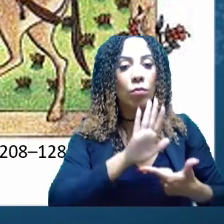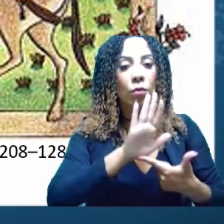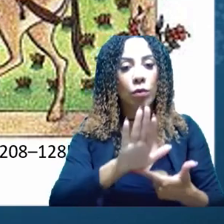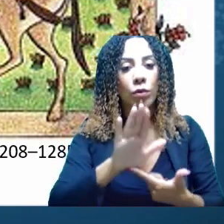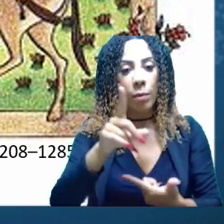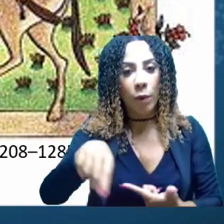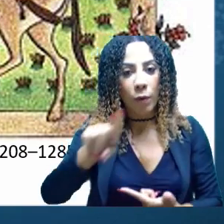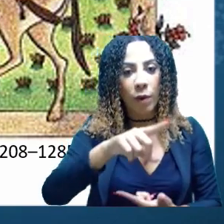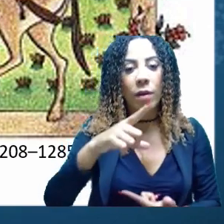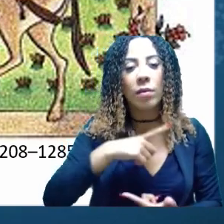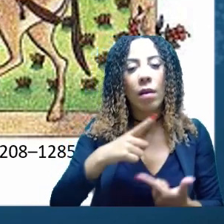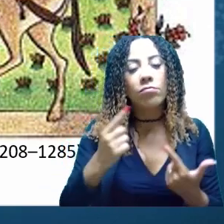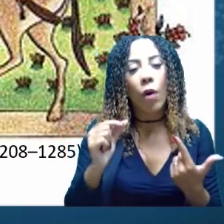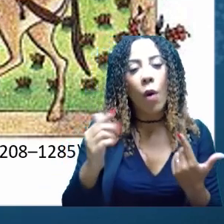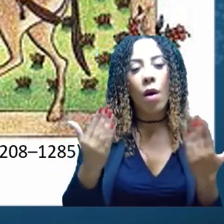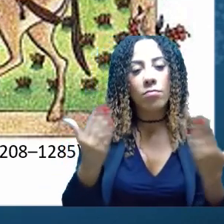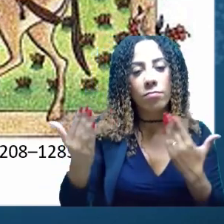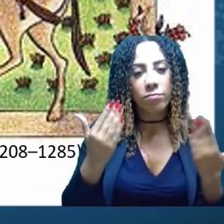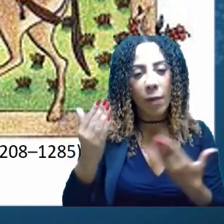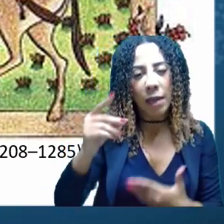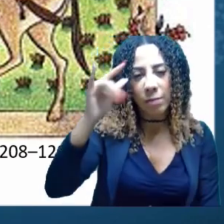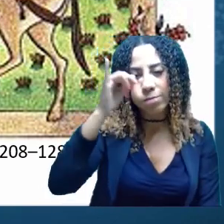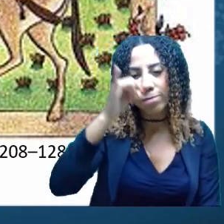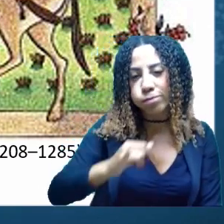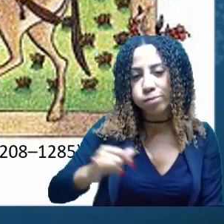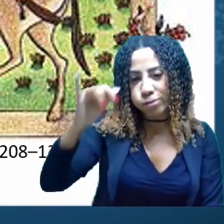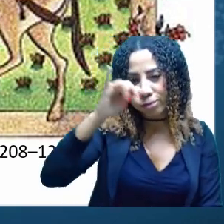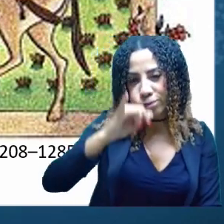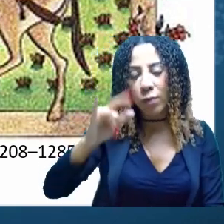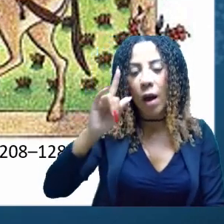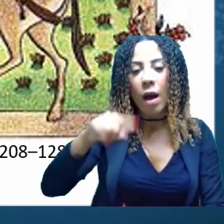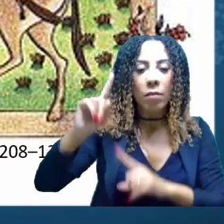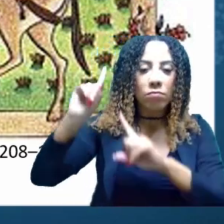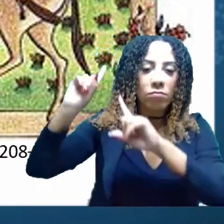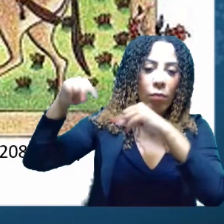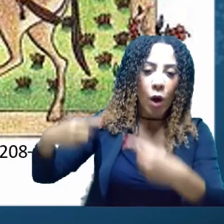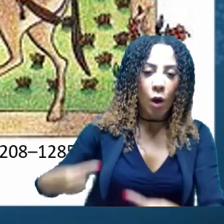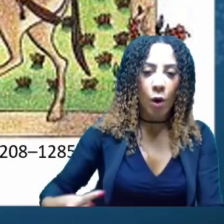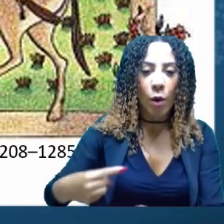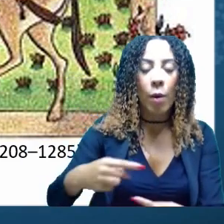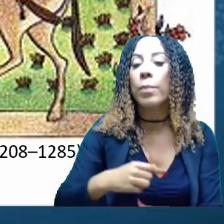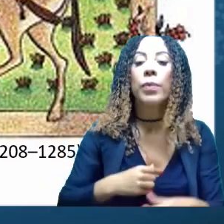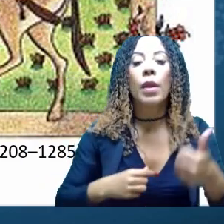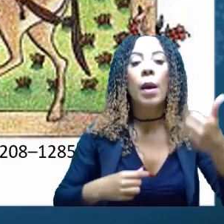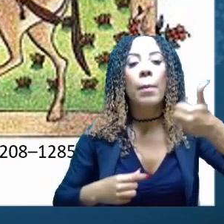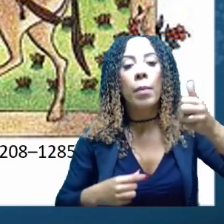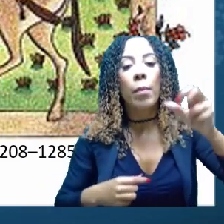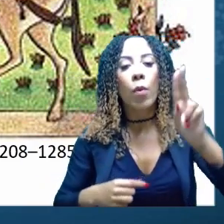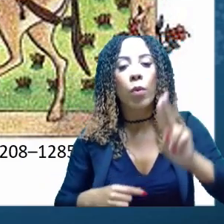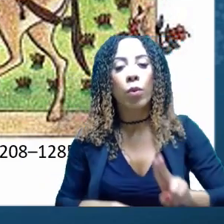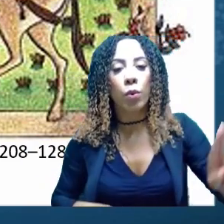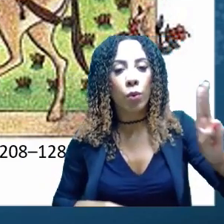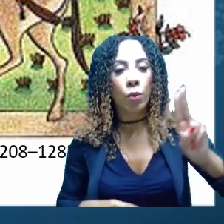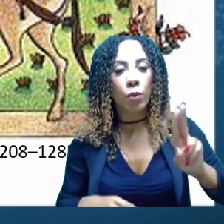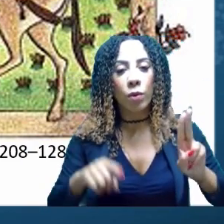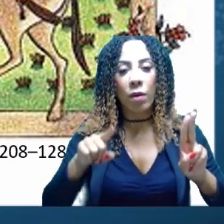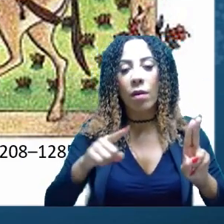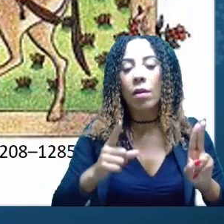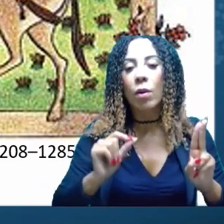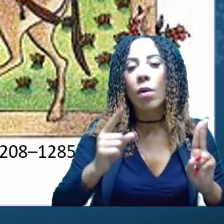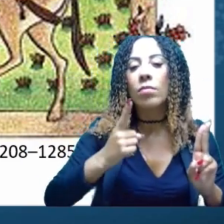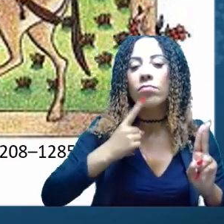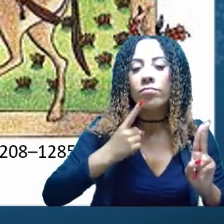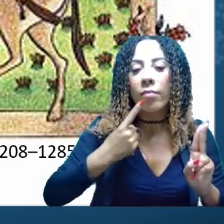uma analogia muito antiga. Eu estava curioso com relação às origens. A primeira utilização dessa falácia do poste de